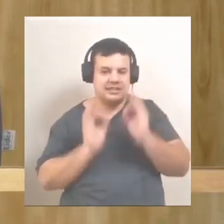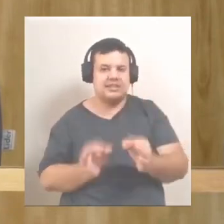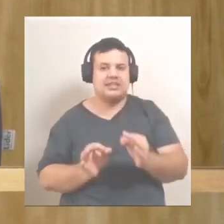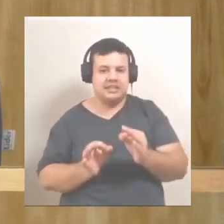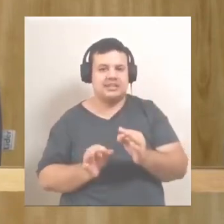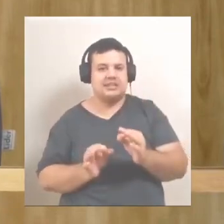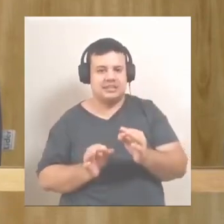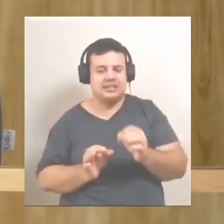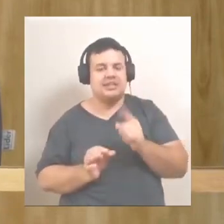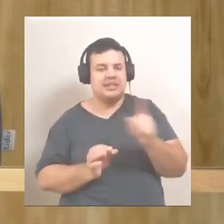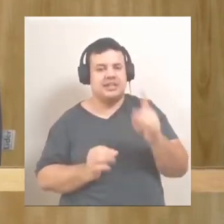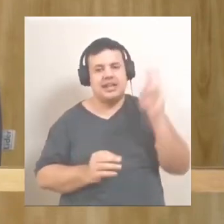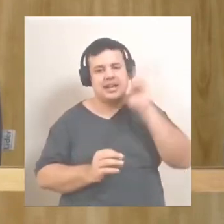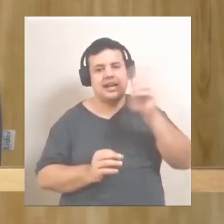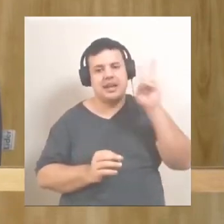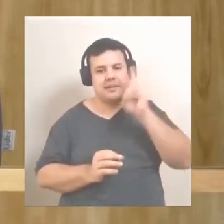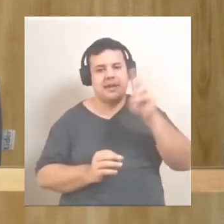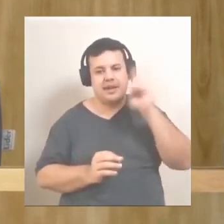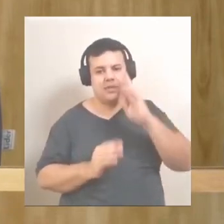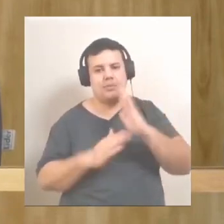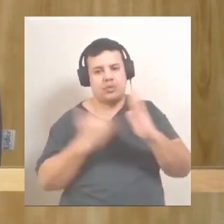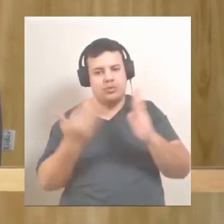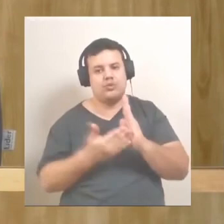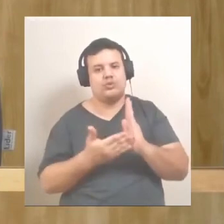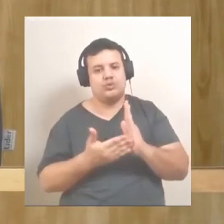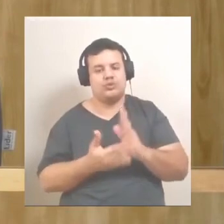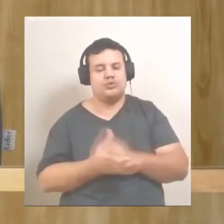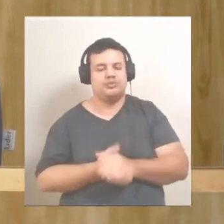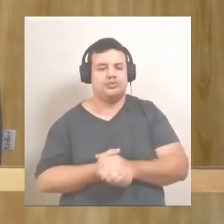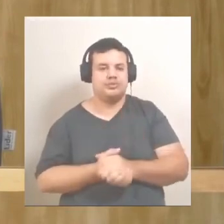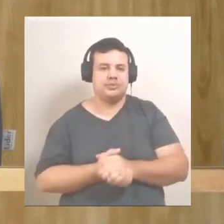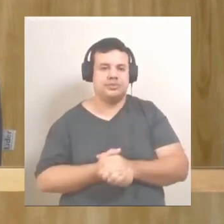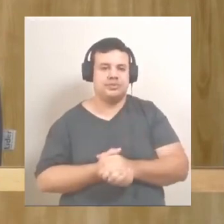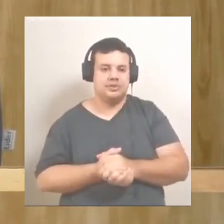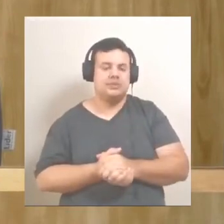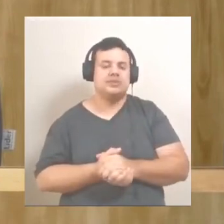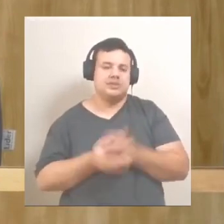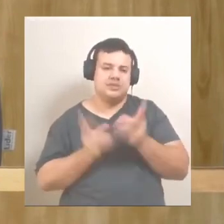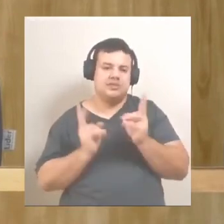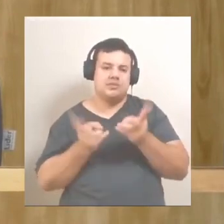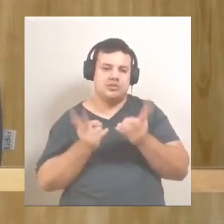bem lembrado aí por todos. Bom, vamos lá.